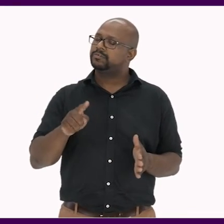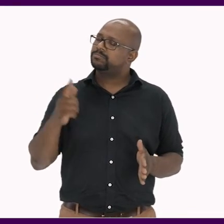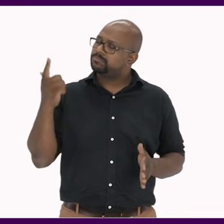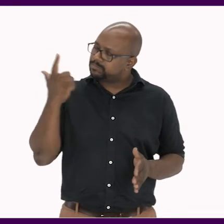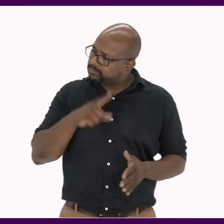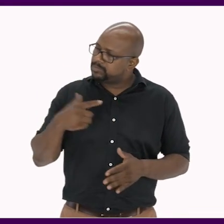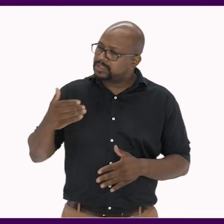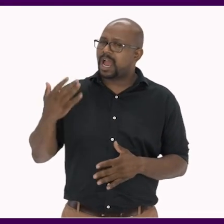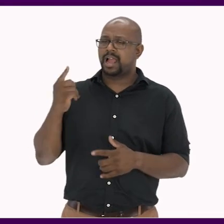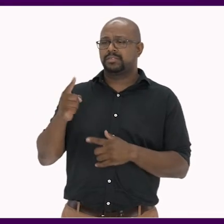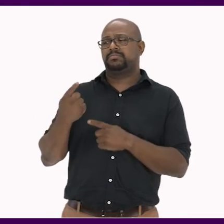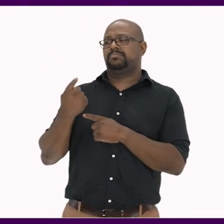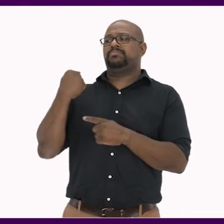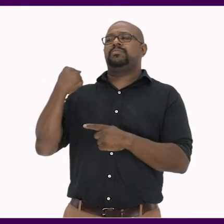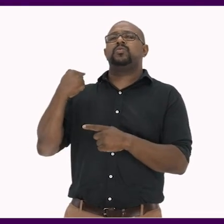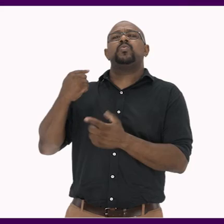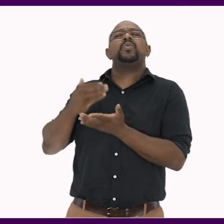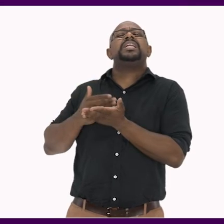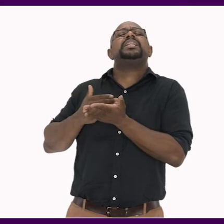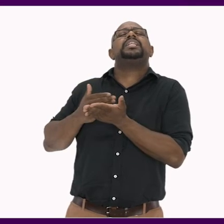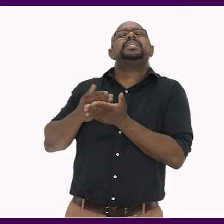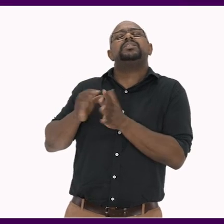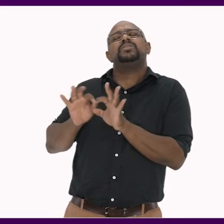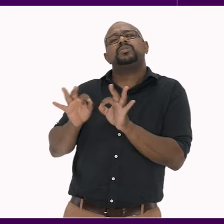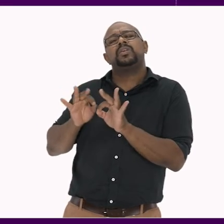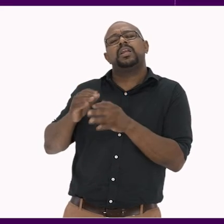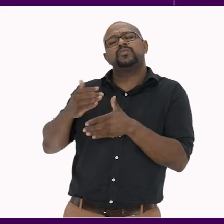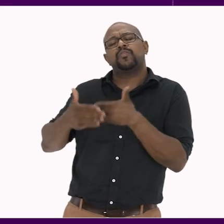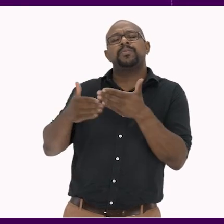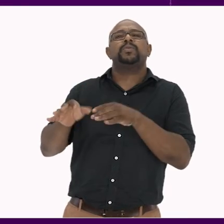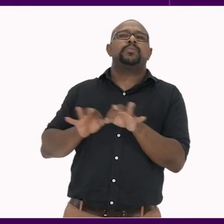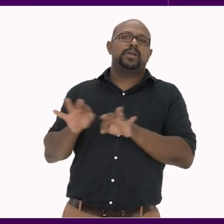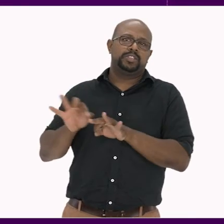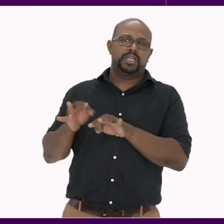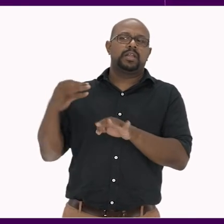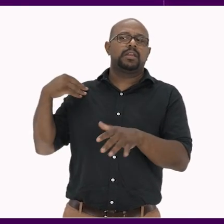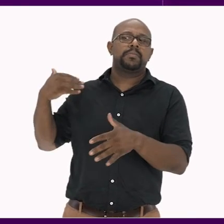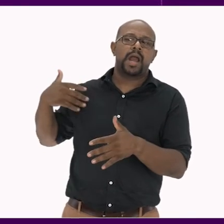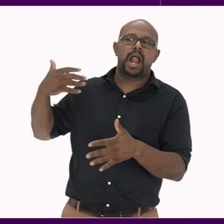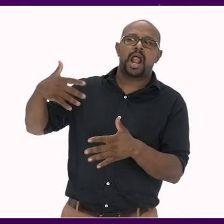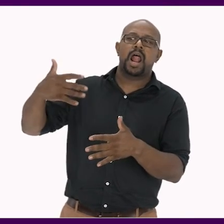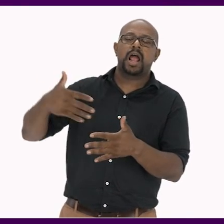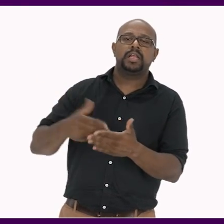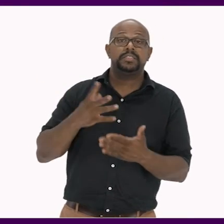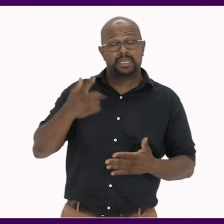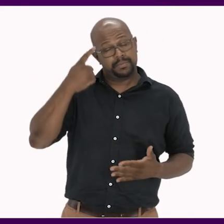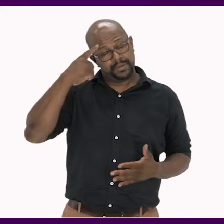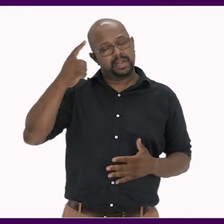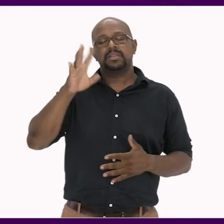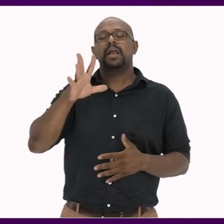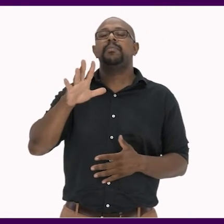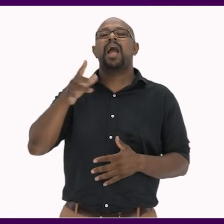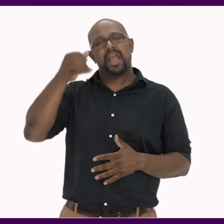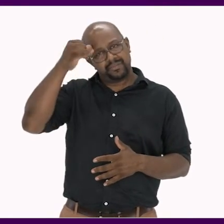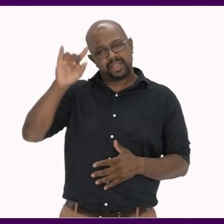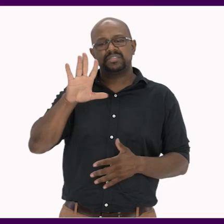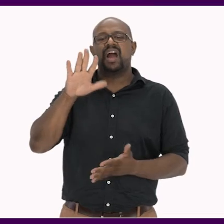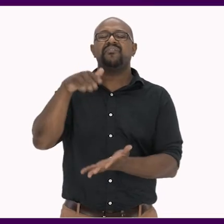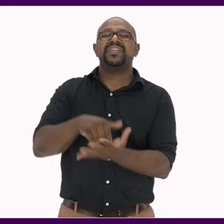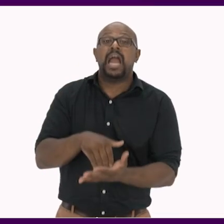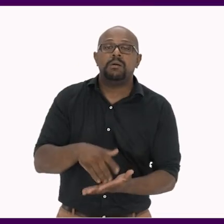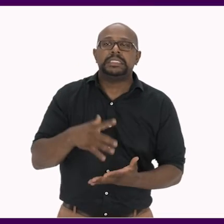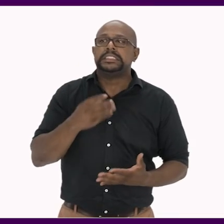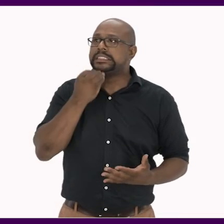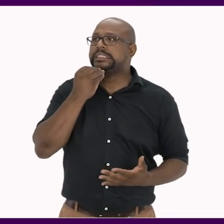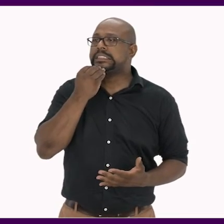vir acontecendo desde o começo da concepção e desenvolvimento do projeto, deixando de ser lembrada só com a exposição